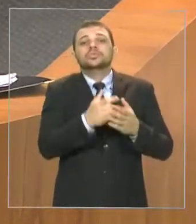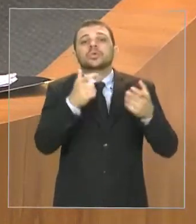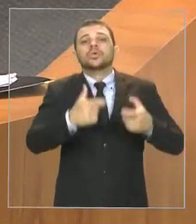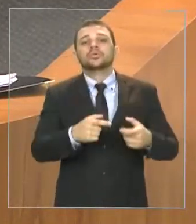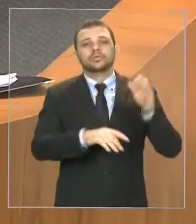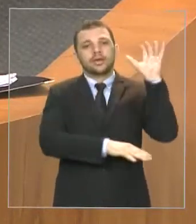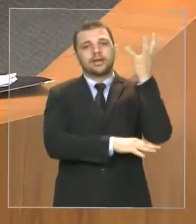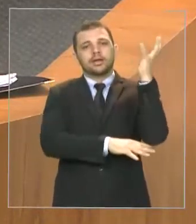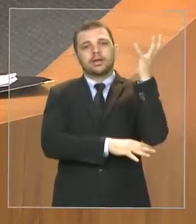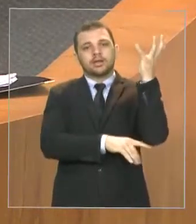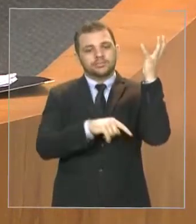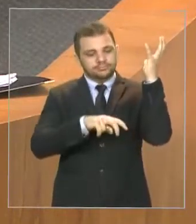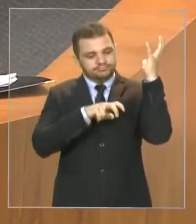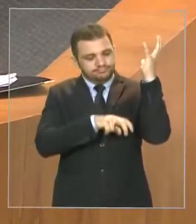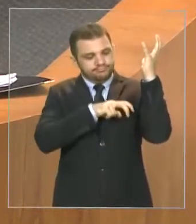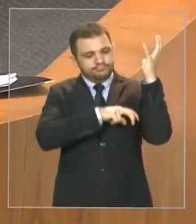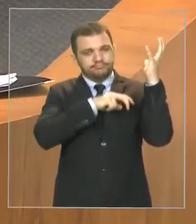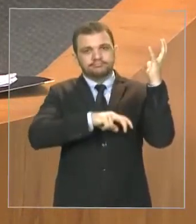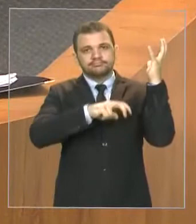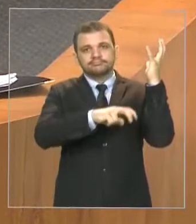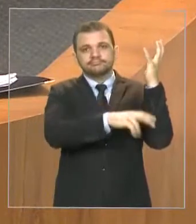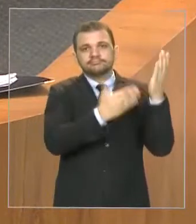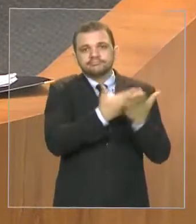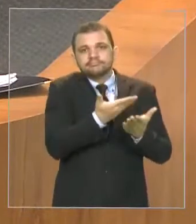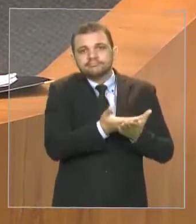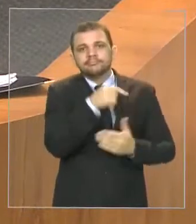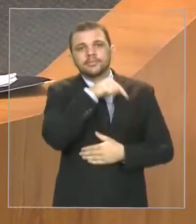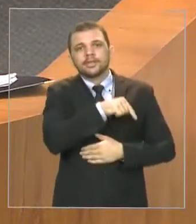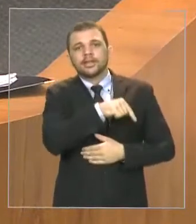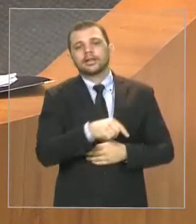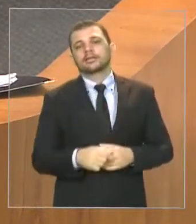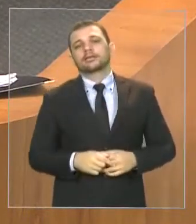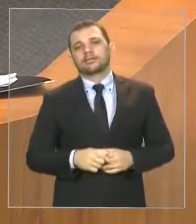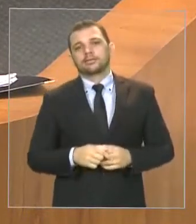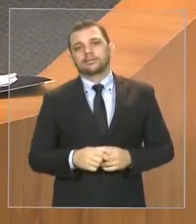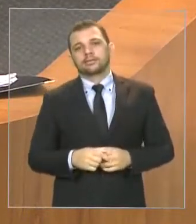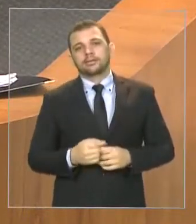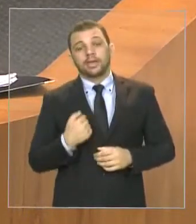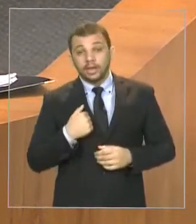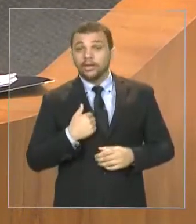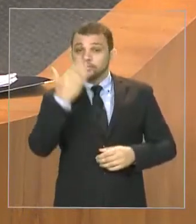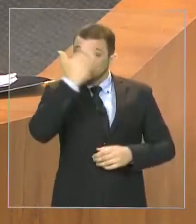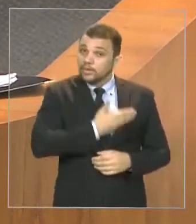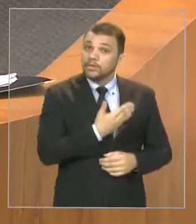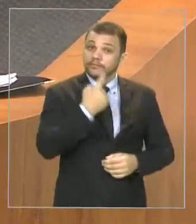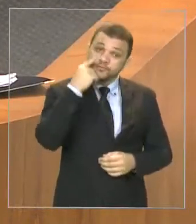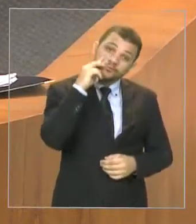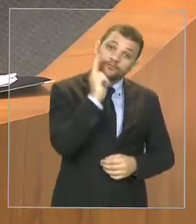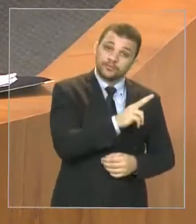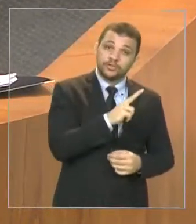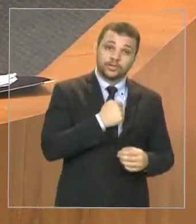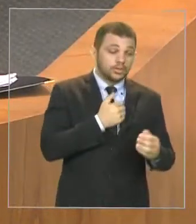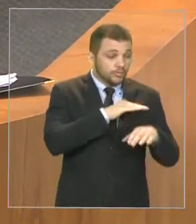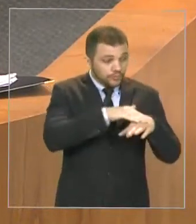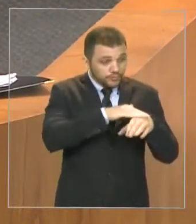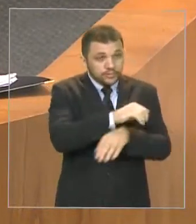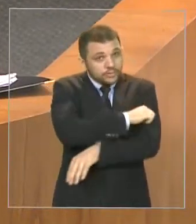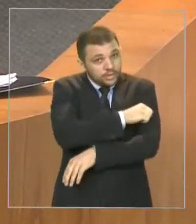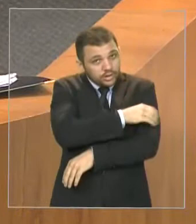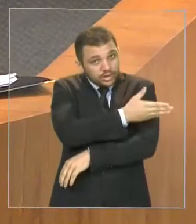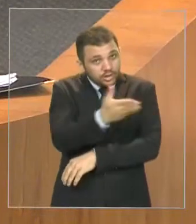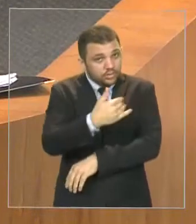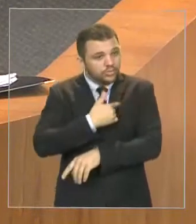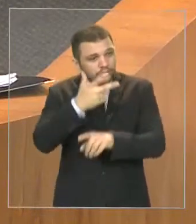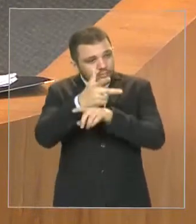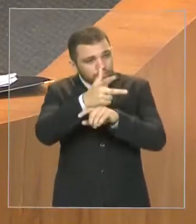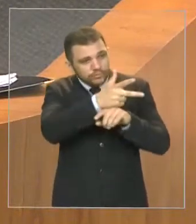relento. Eu comprovei. Eu conversei com os alunos. Eu fiz o vídeo com os alunos. Uma escola do governador